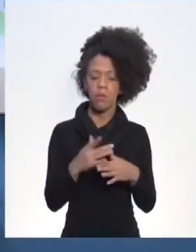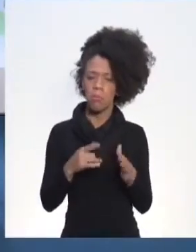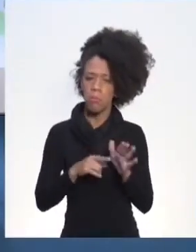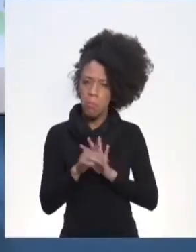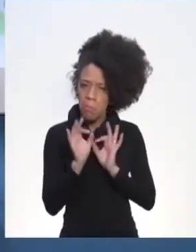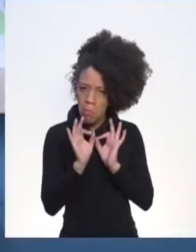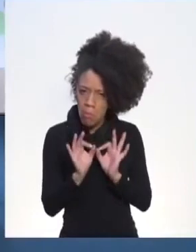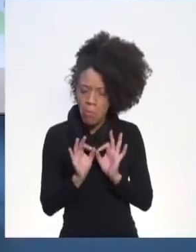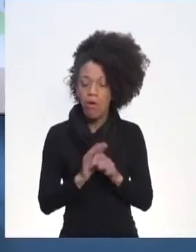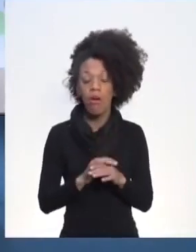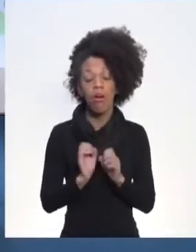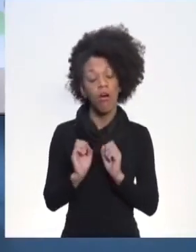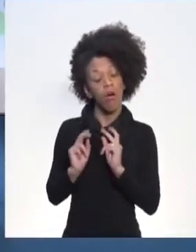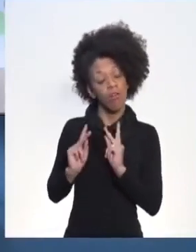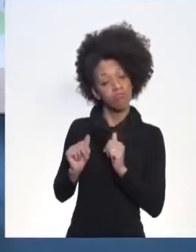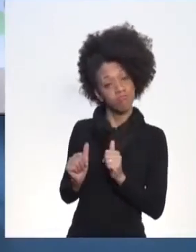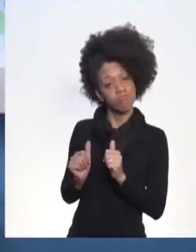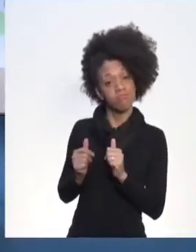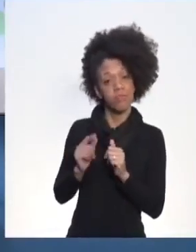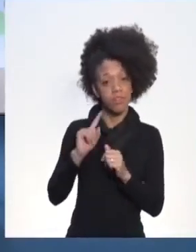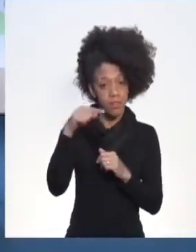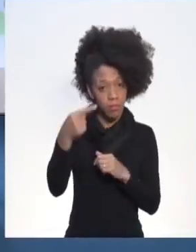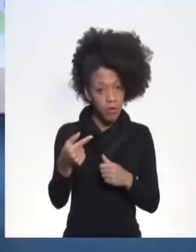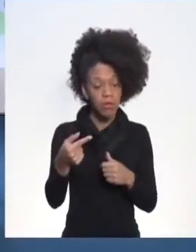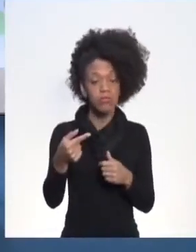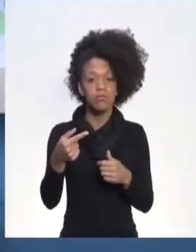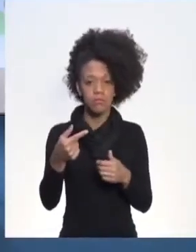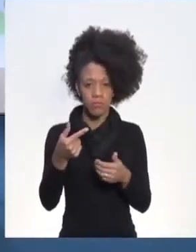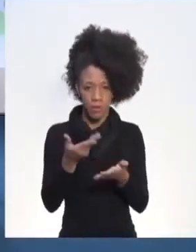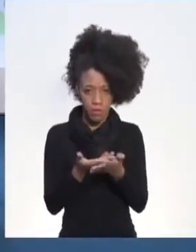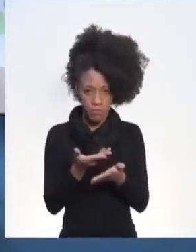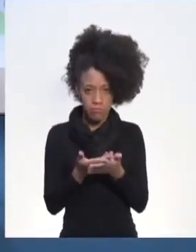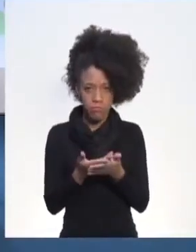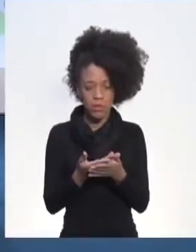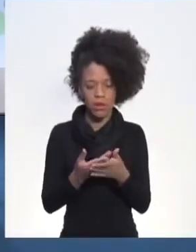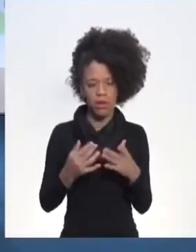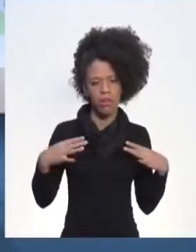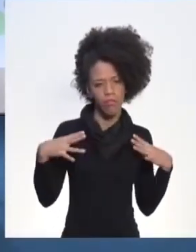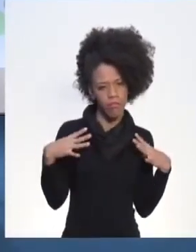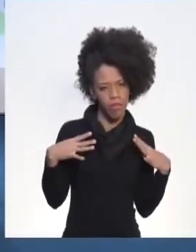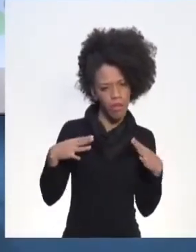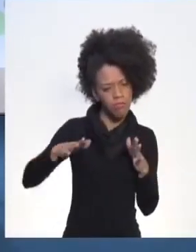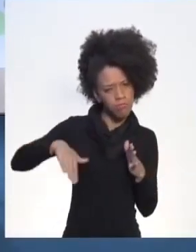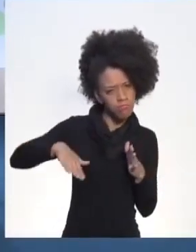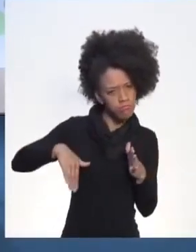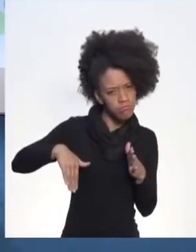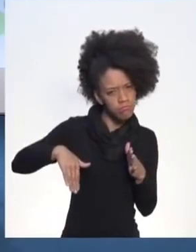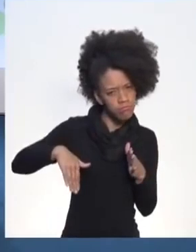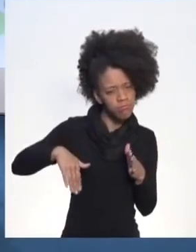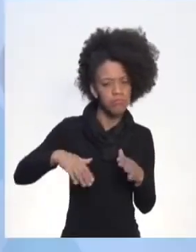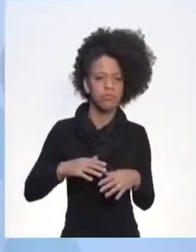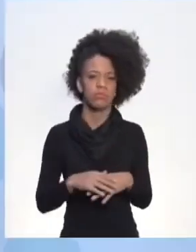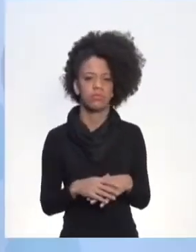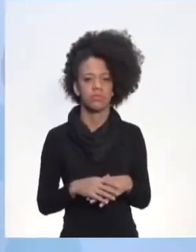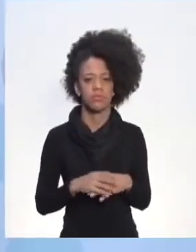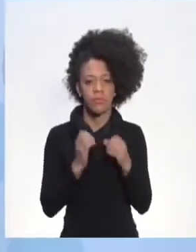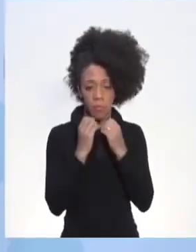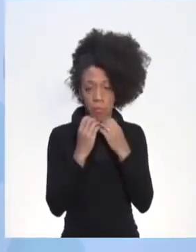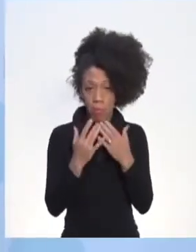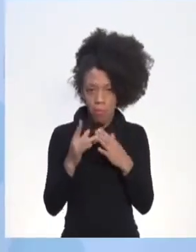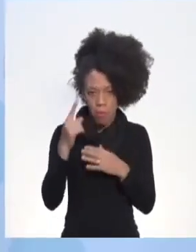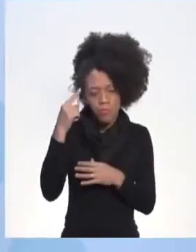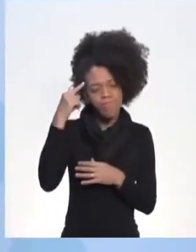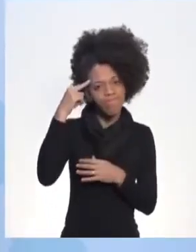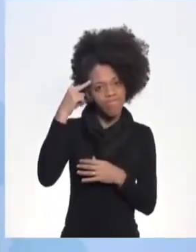aqui depois para a próxima aula. Vou colocar como pergunta, tá? Férias na praia, ok? Boa